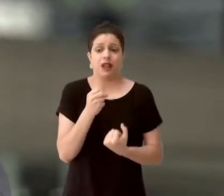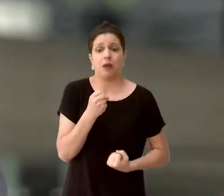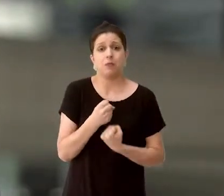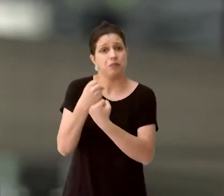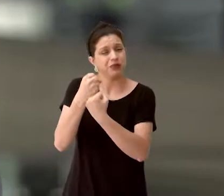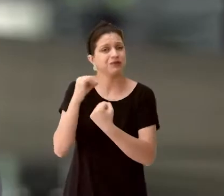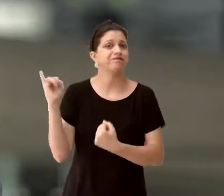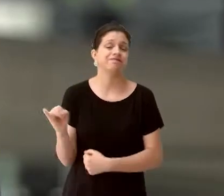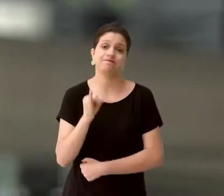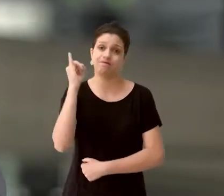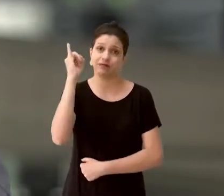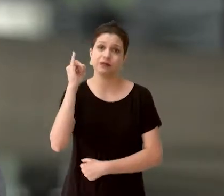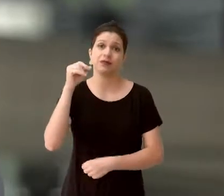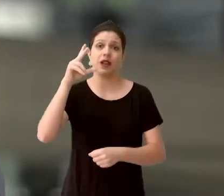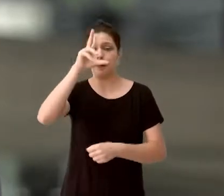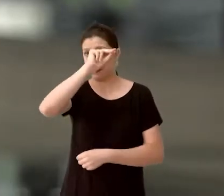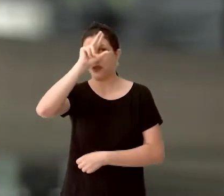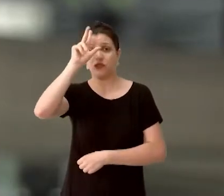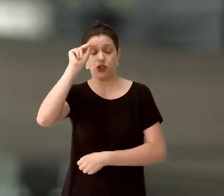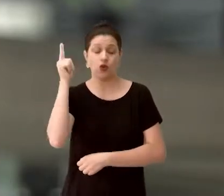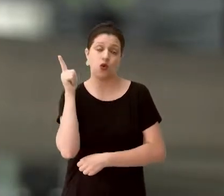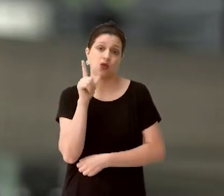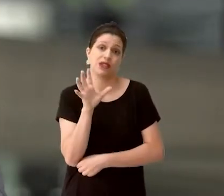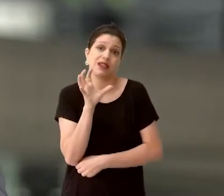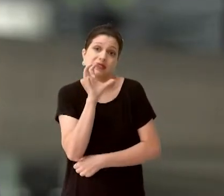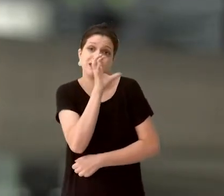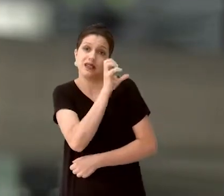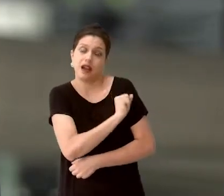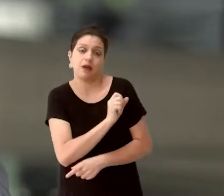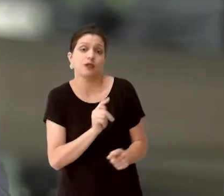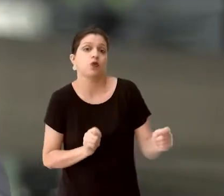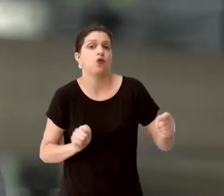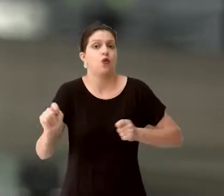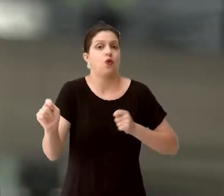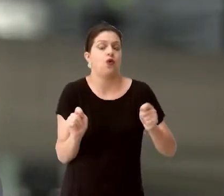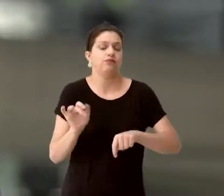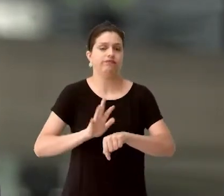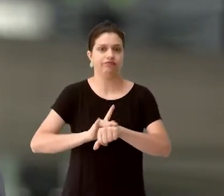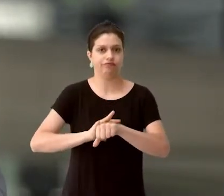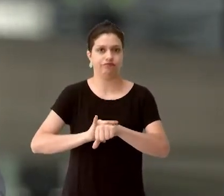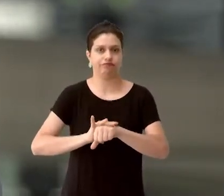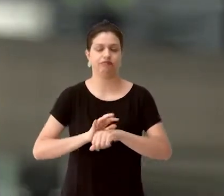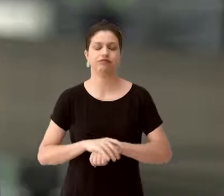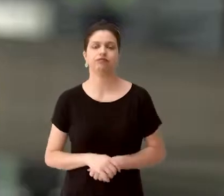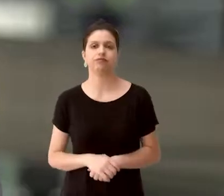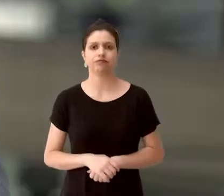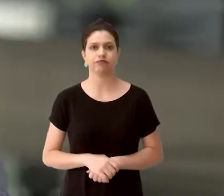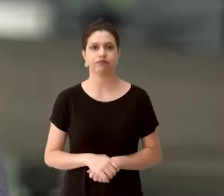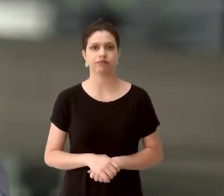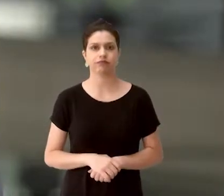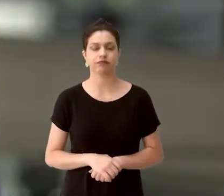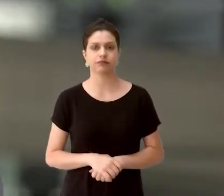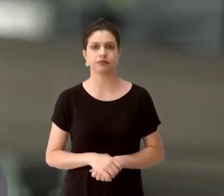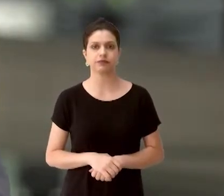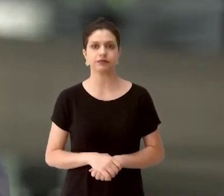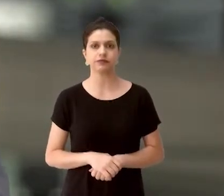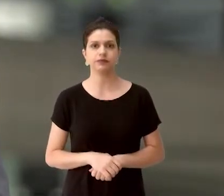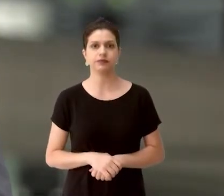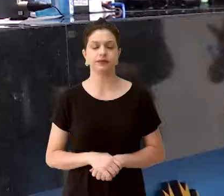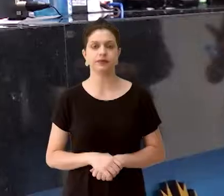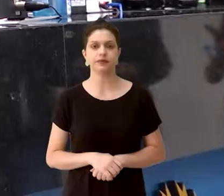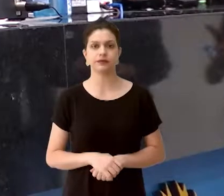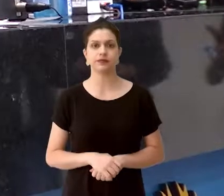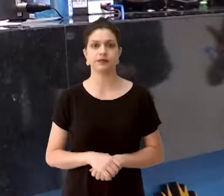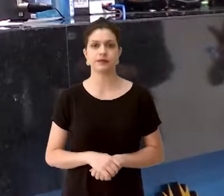suporte dado pela Assembleia foi essencial para que prefeituras pudessem tomar medidas rápidas para controlar a